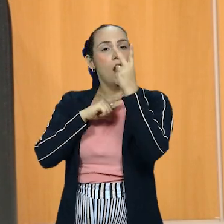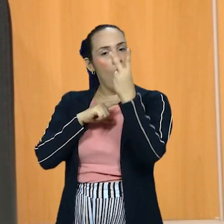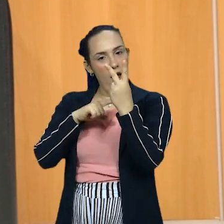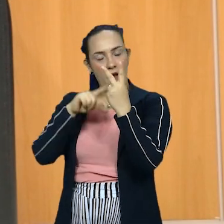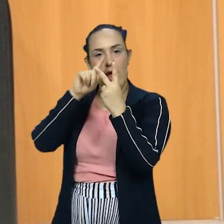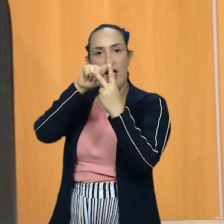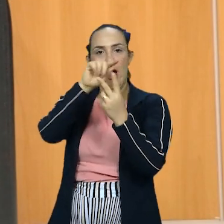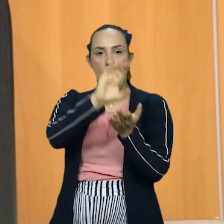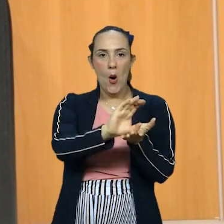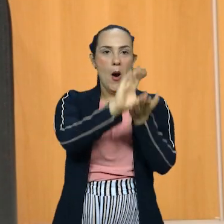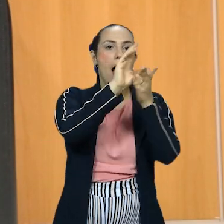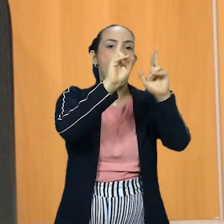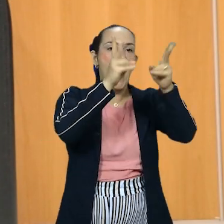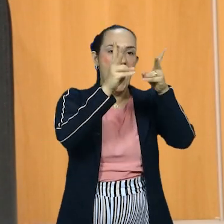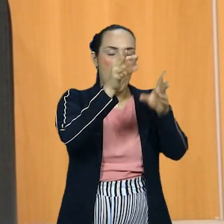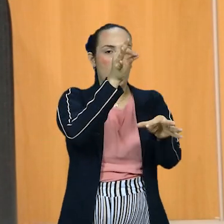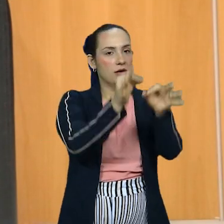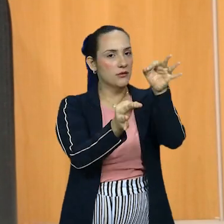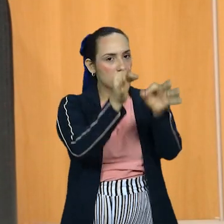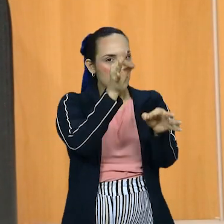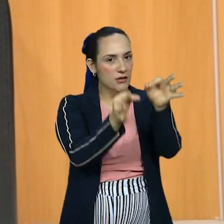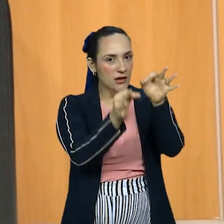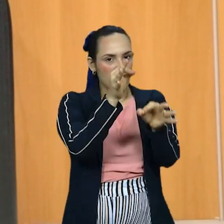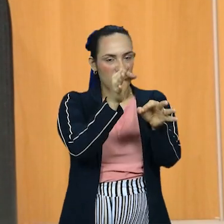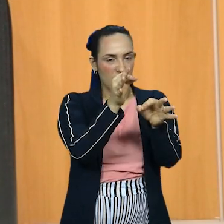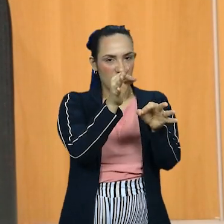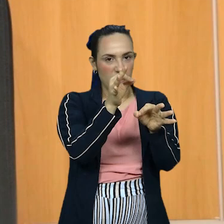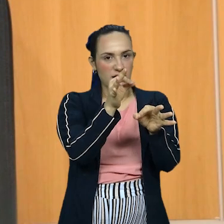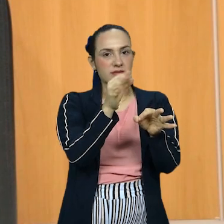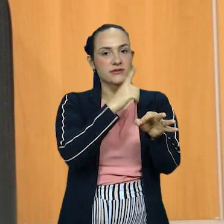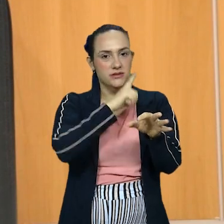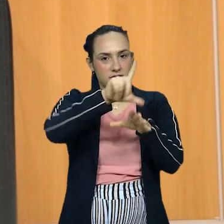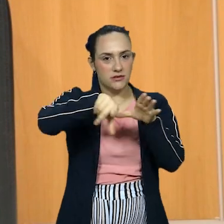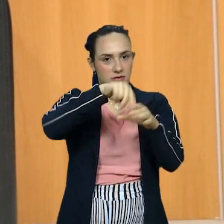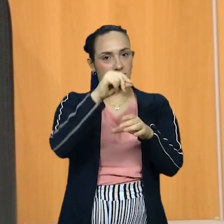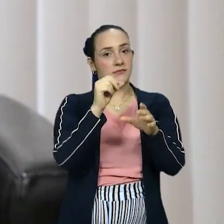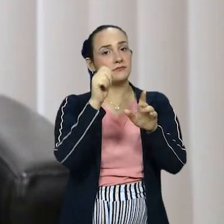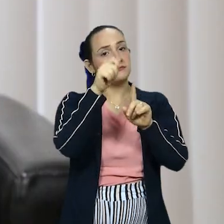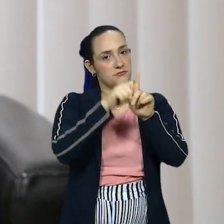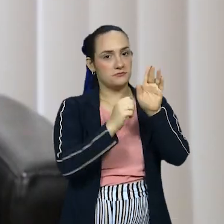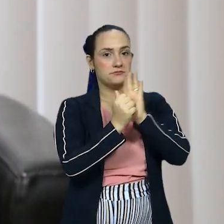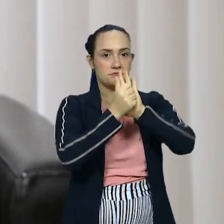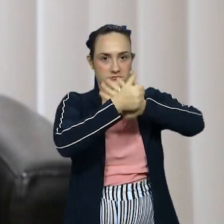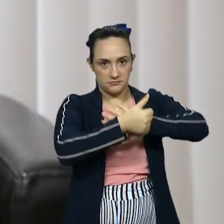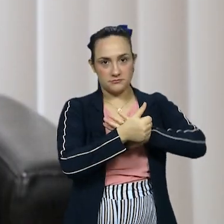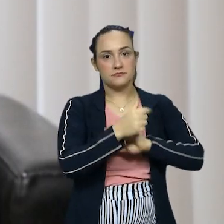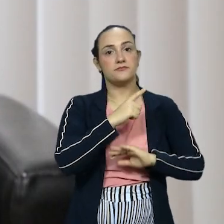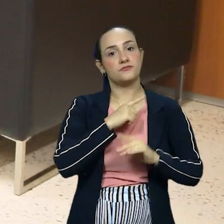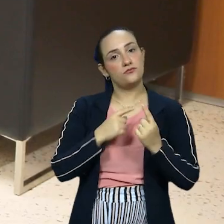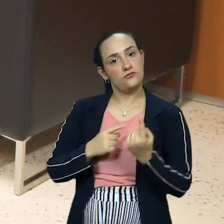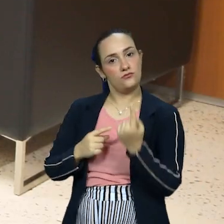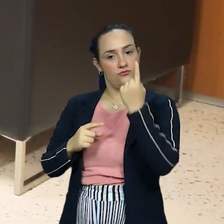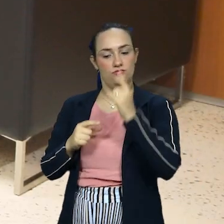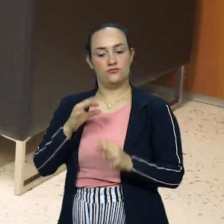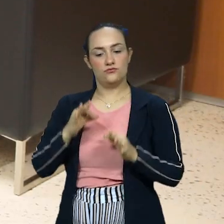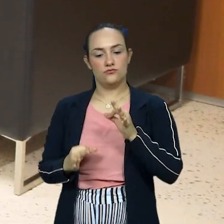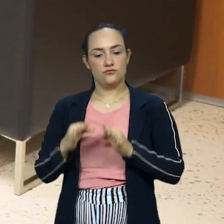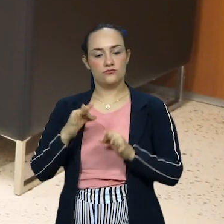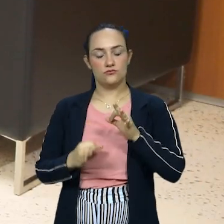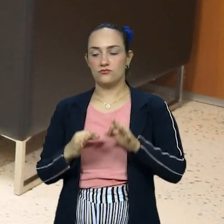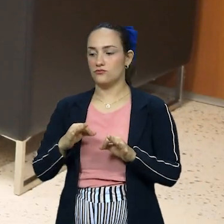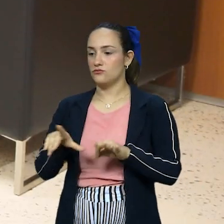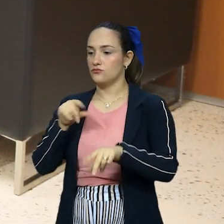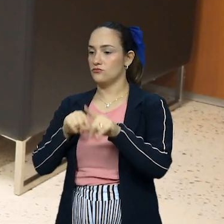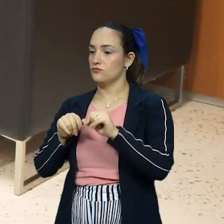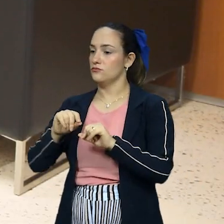tipos. Os conselhos permanentes de justiça, que é sorteado a cada 6 meses, onde o juiz de direito